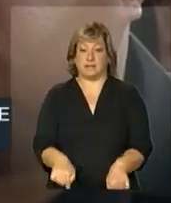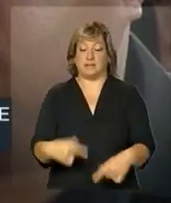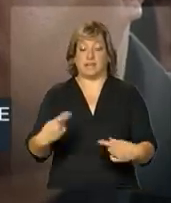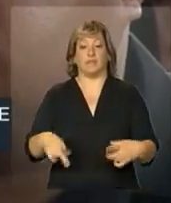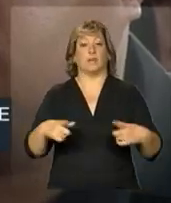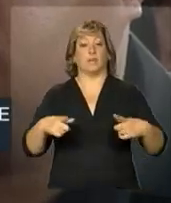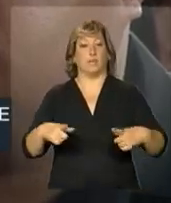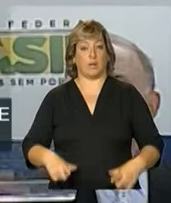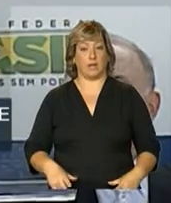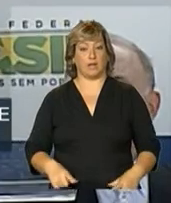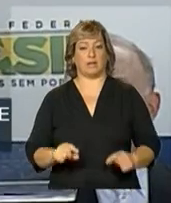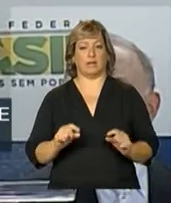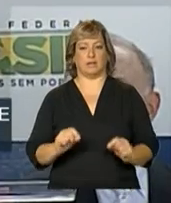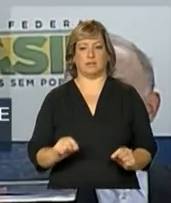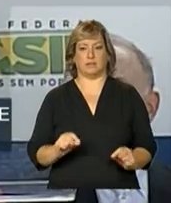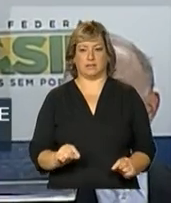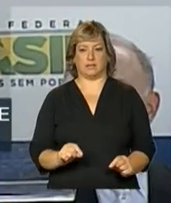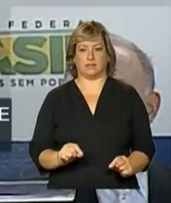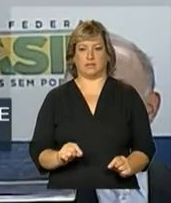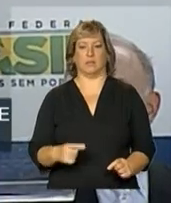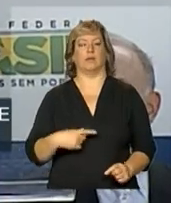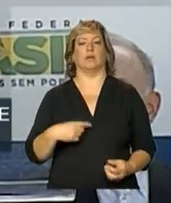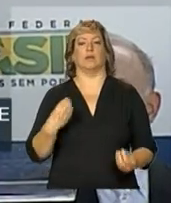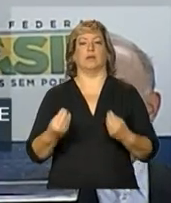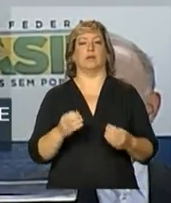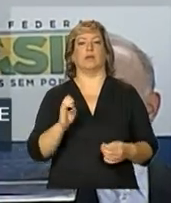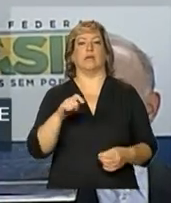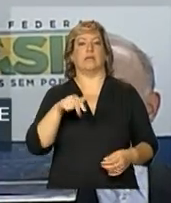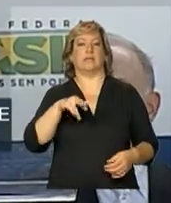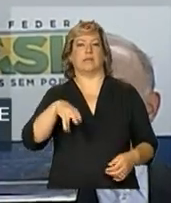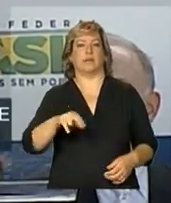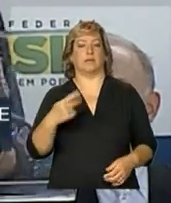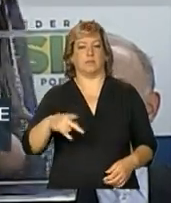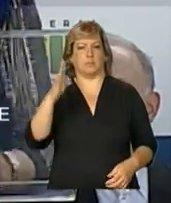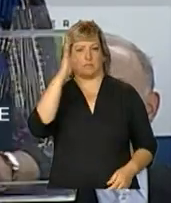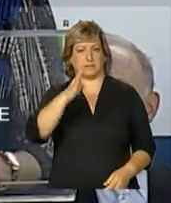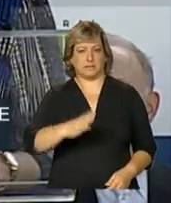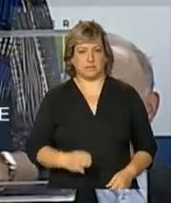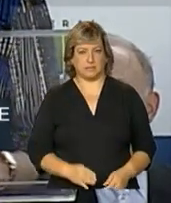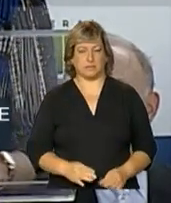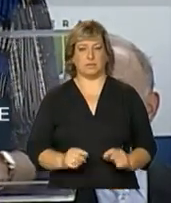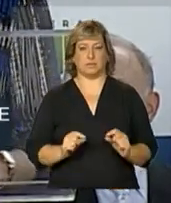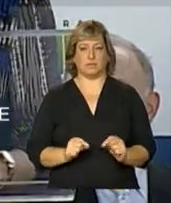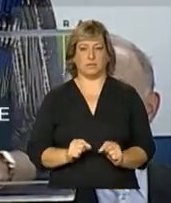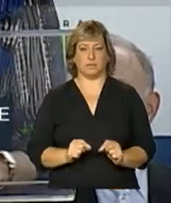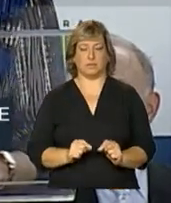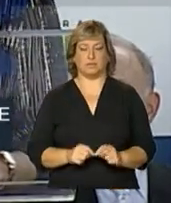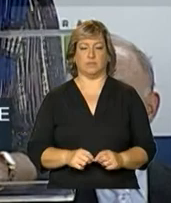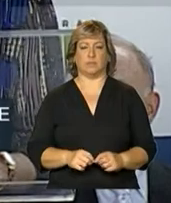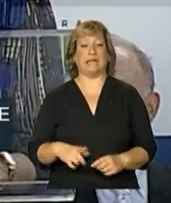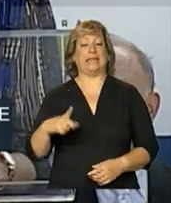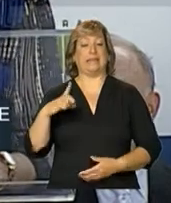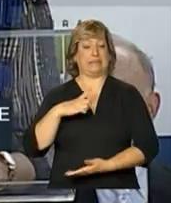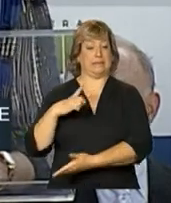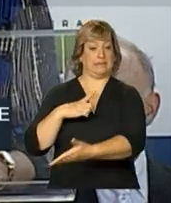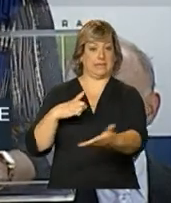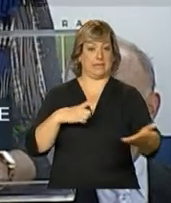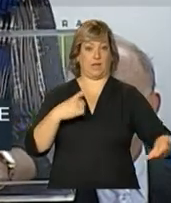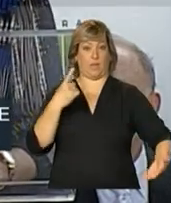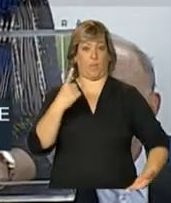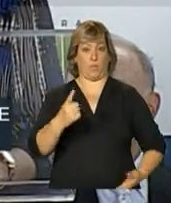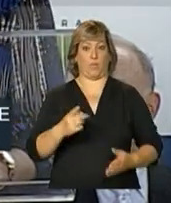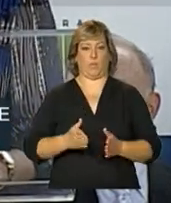nessa espécie de esquina do Brasil a dispor de um porto moderno